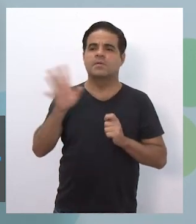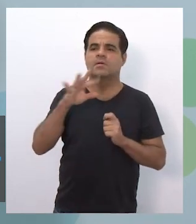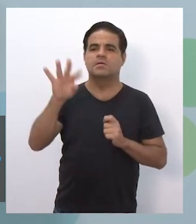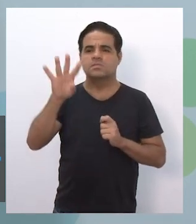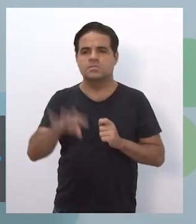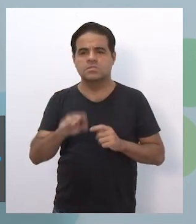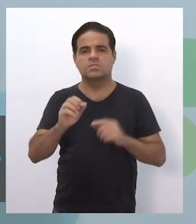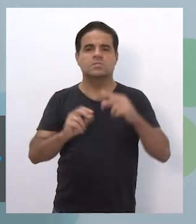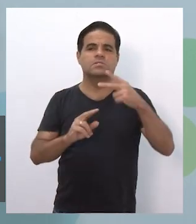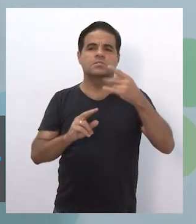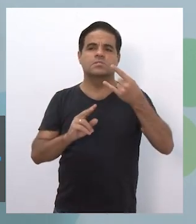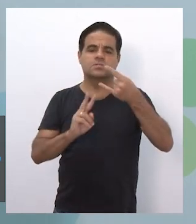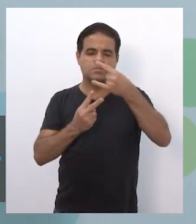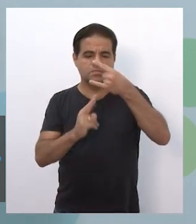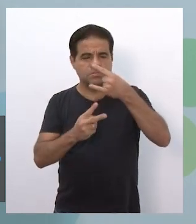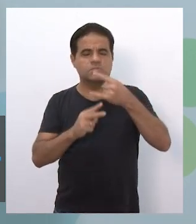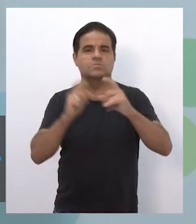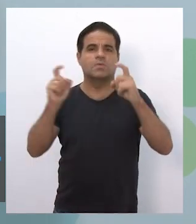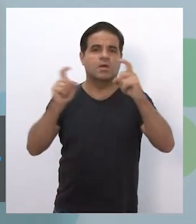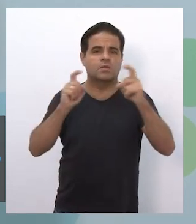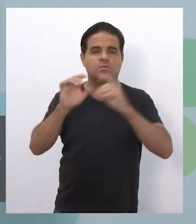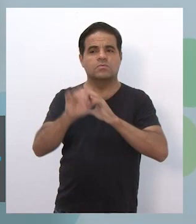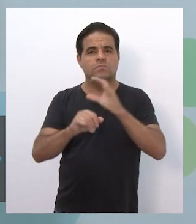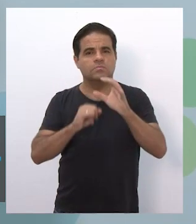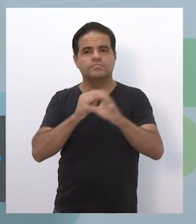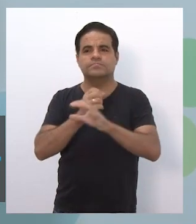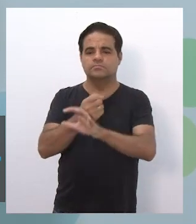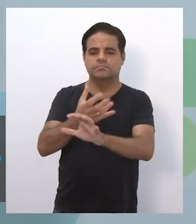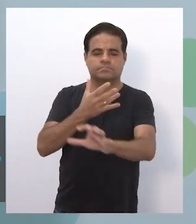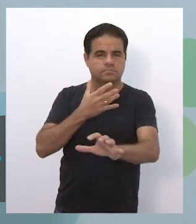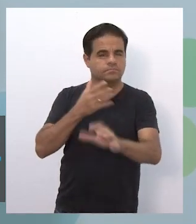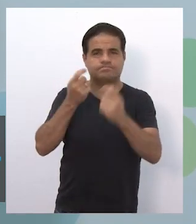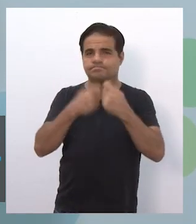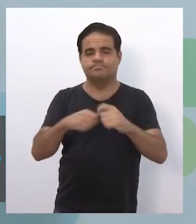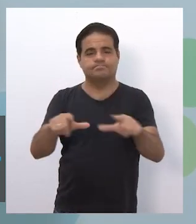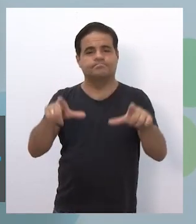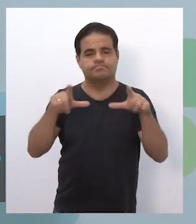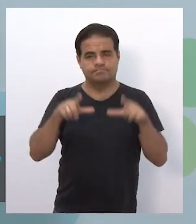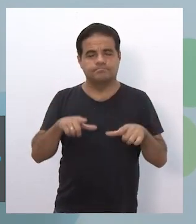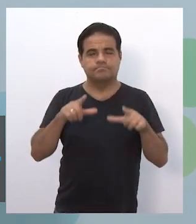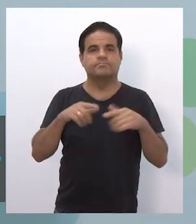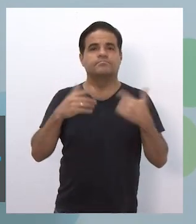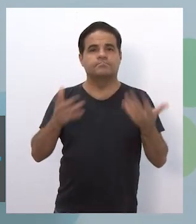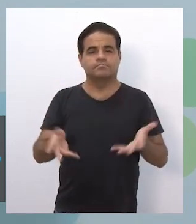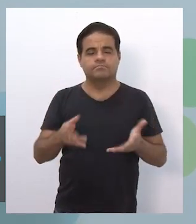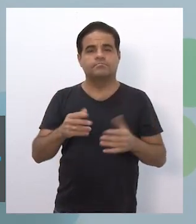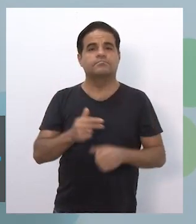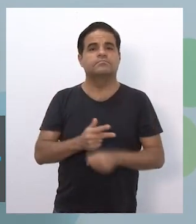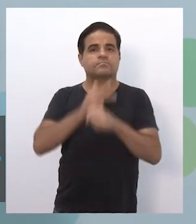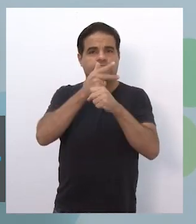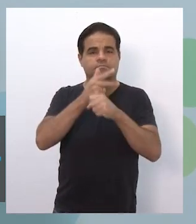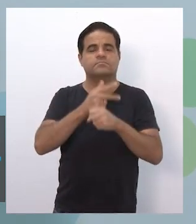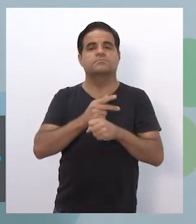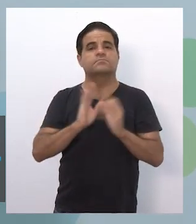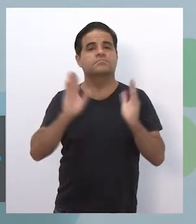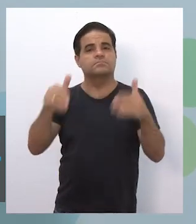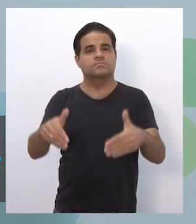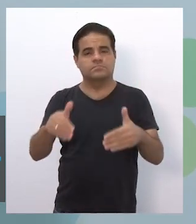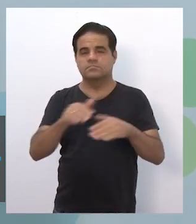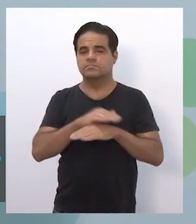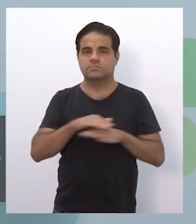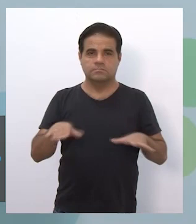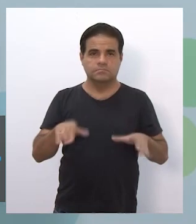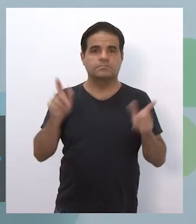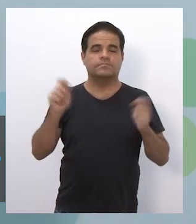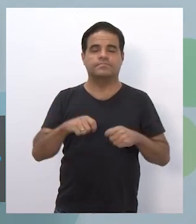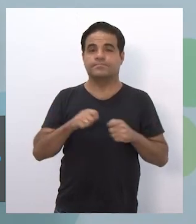Teams, para fazer às vezes uma reunião online. Então, acaba não precisando de uma placa off-board, uma placa de vídeo, né, dedicada só para